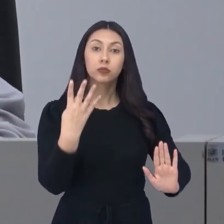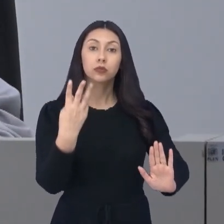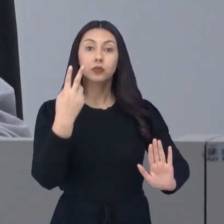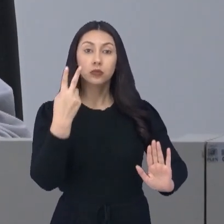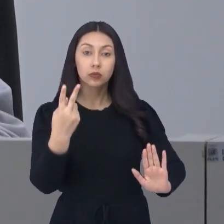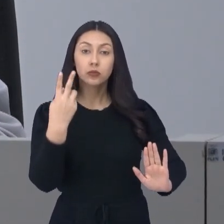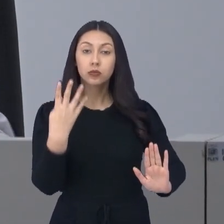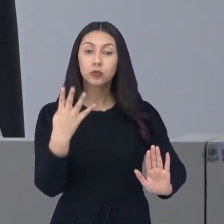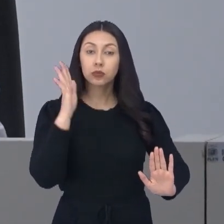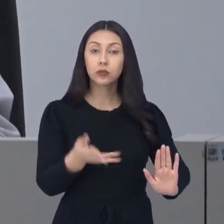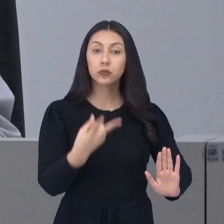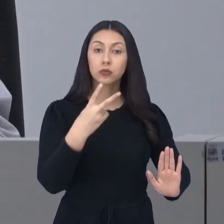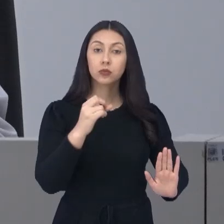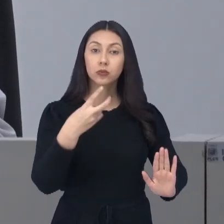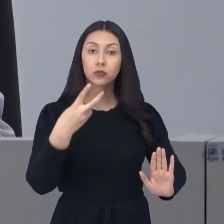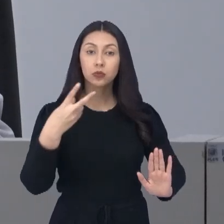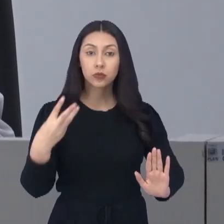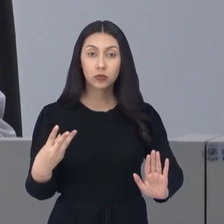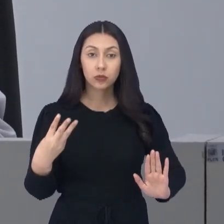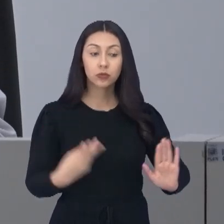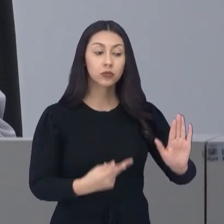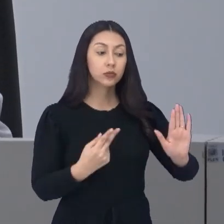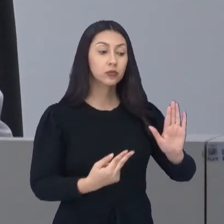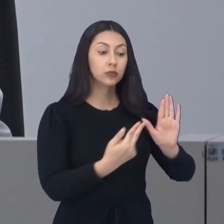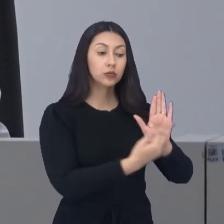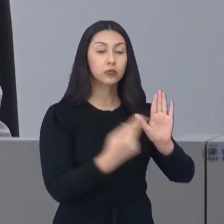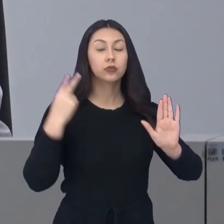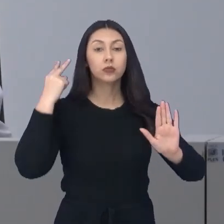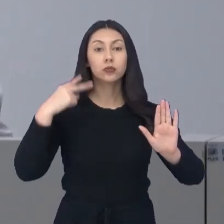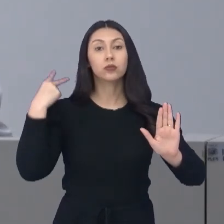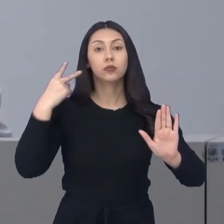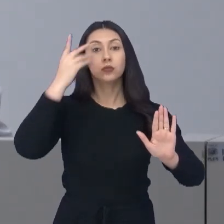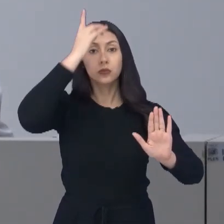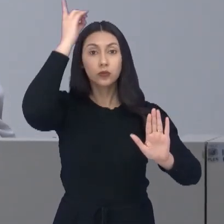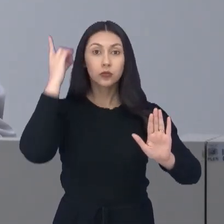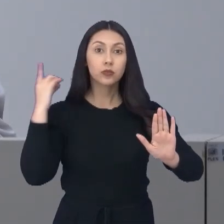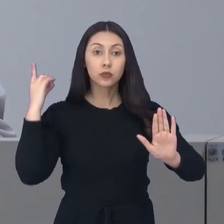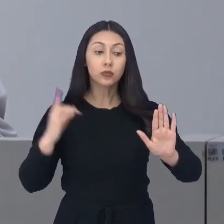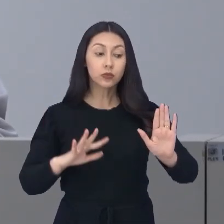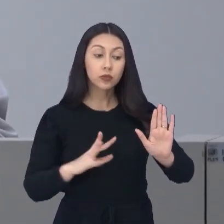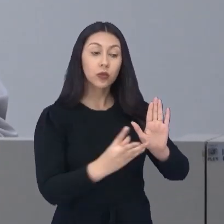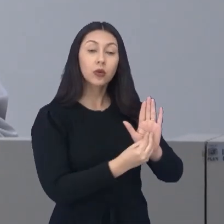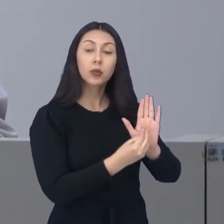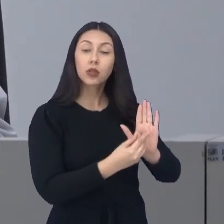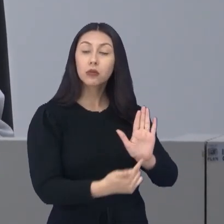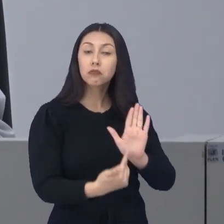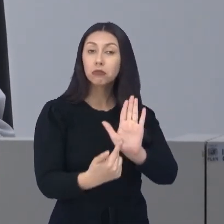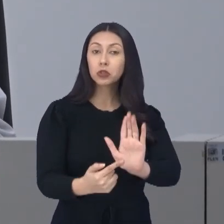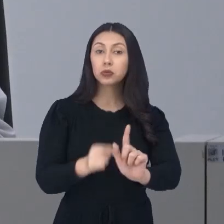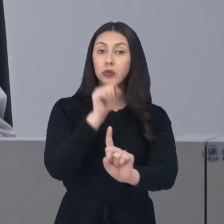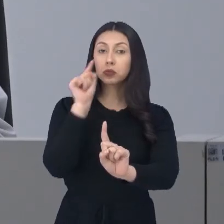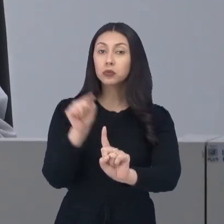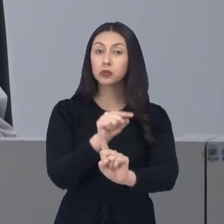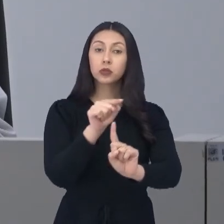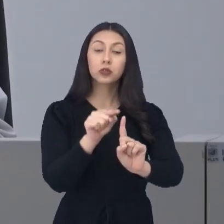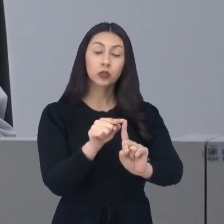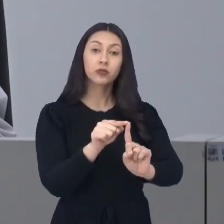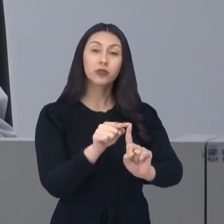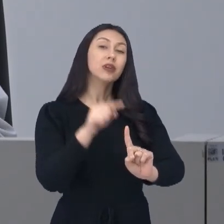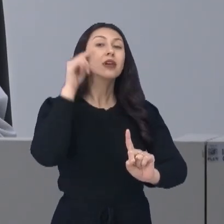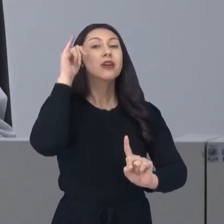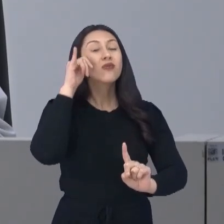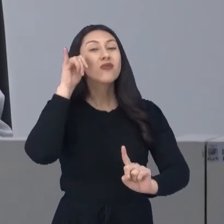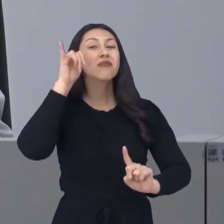324/2023. Autoria, vereadora Dulce Rita. Apresenta emenda, tem por objetivo